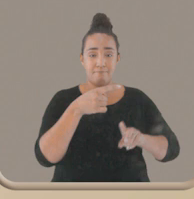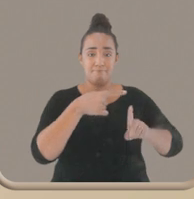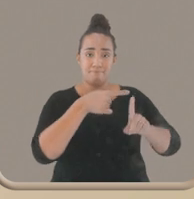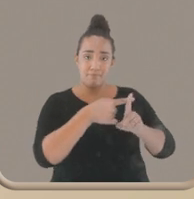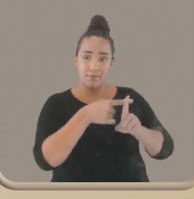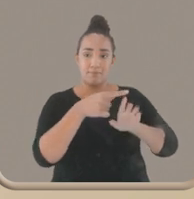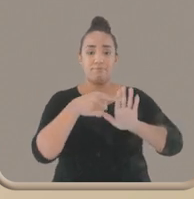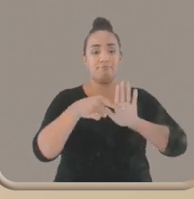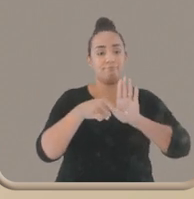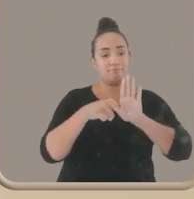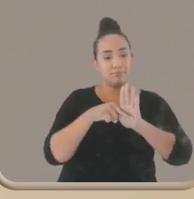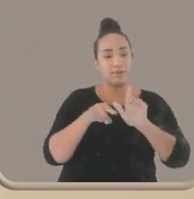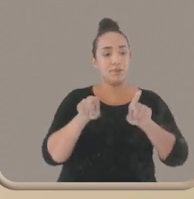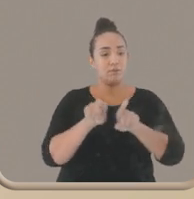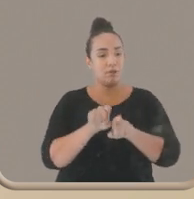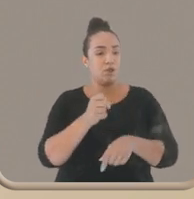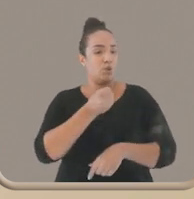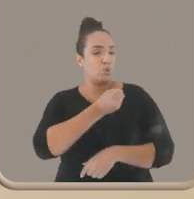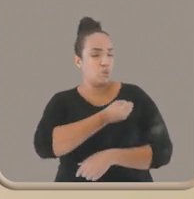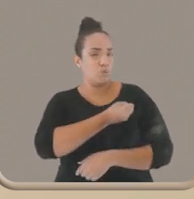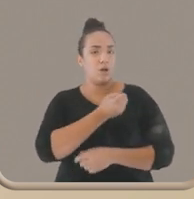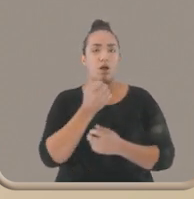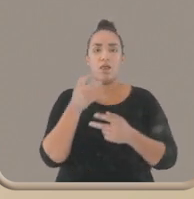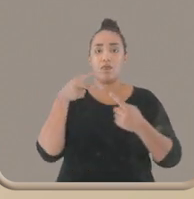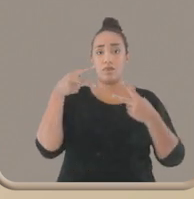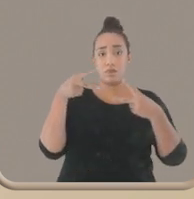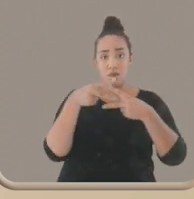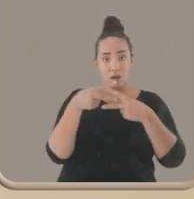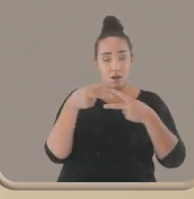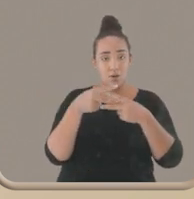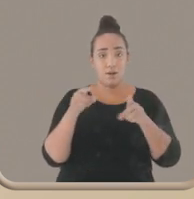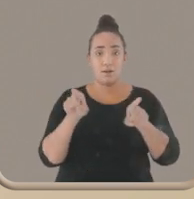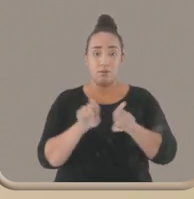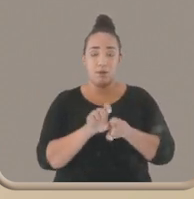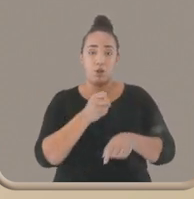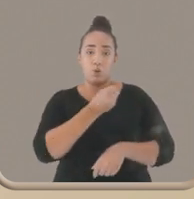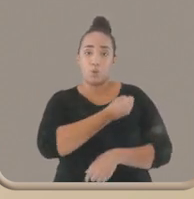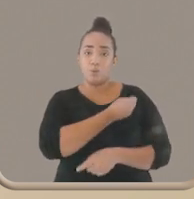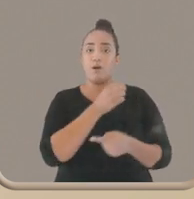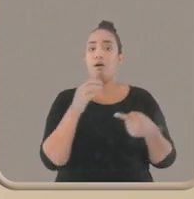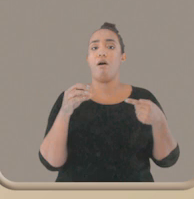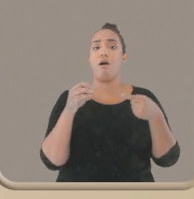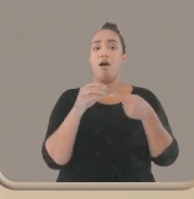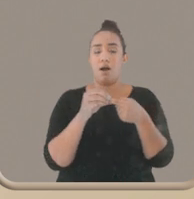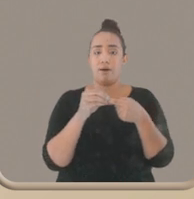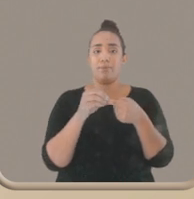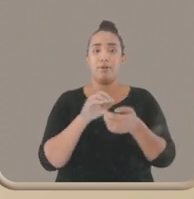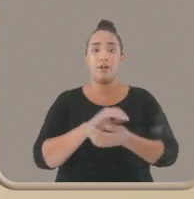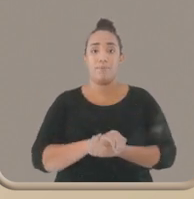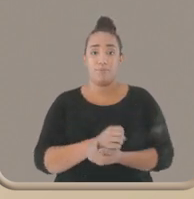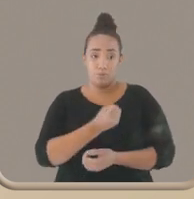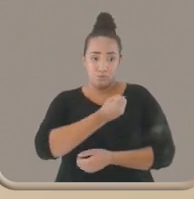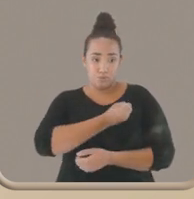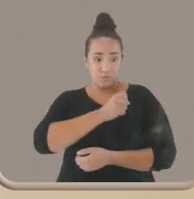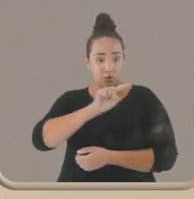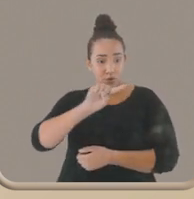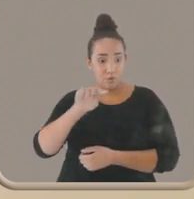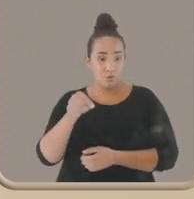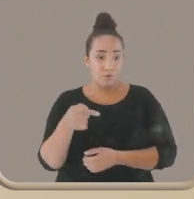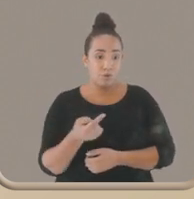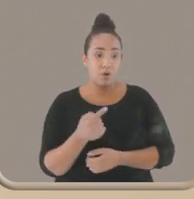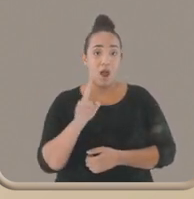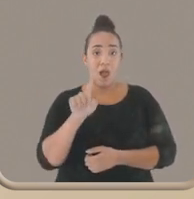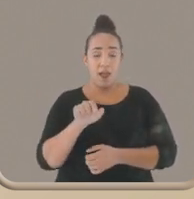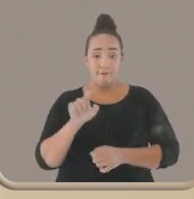e subtração com números naturais e com números racionais, cuja representação decimal